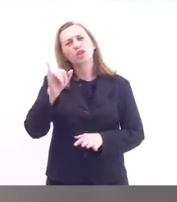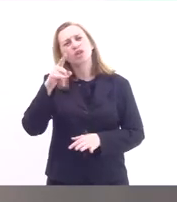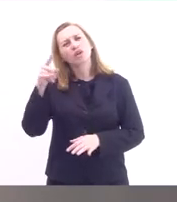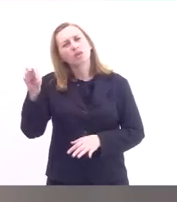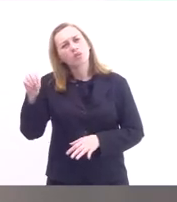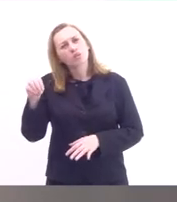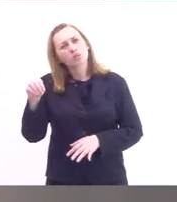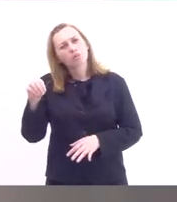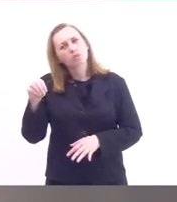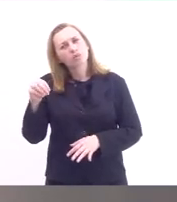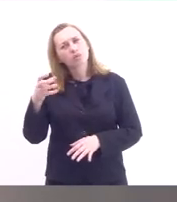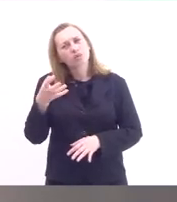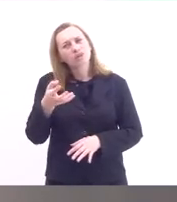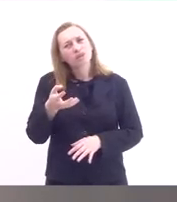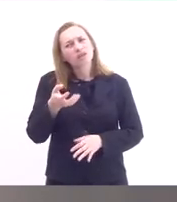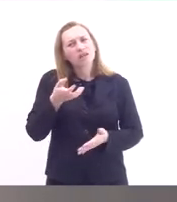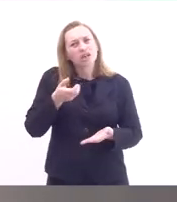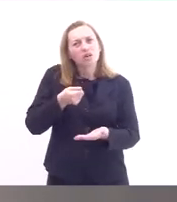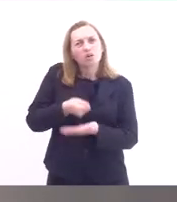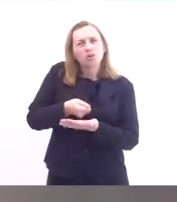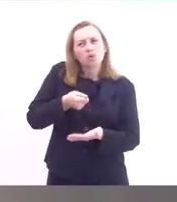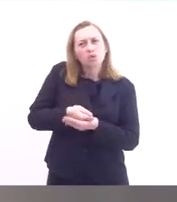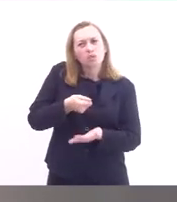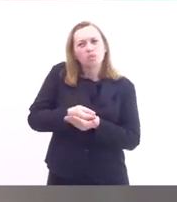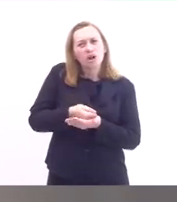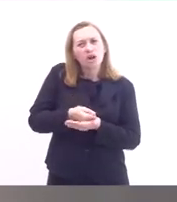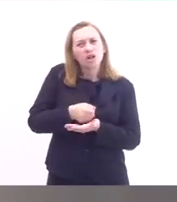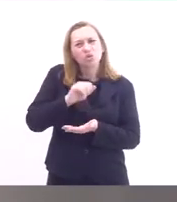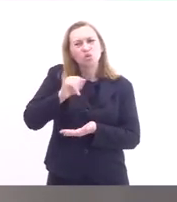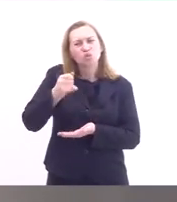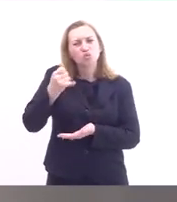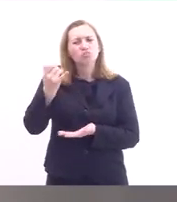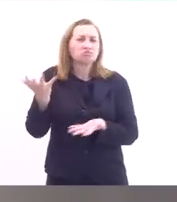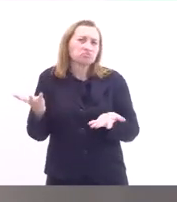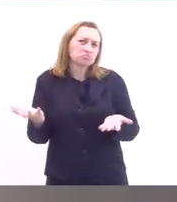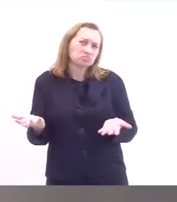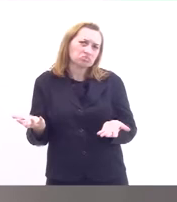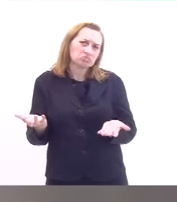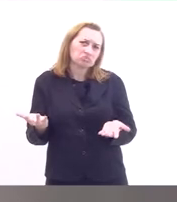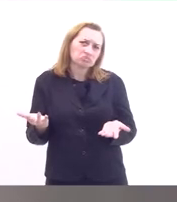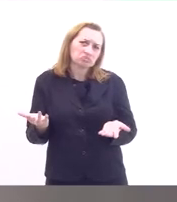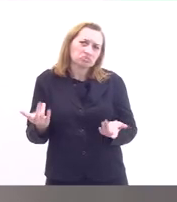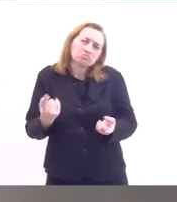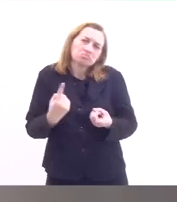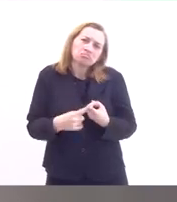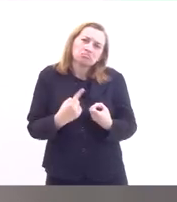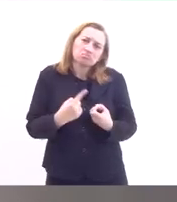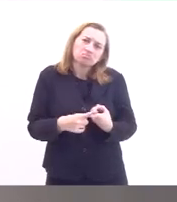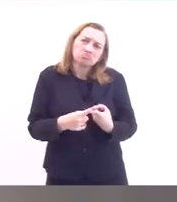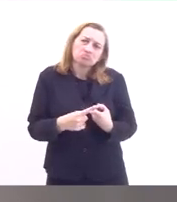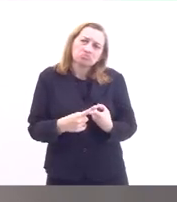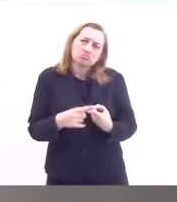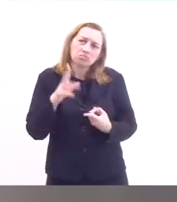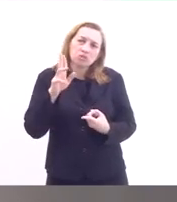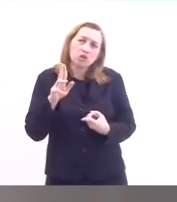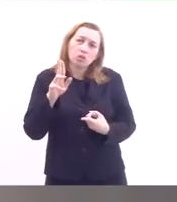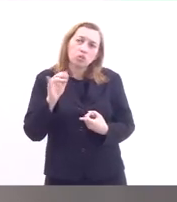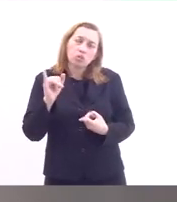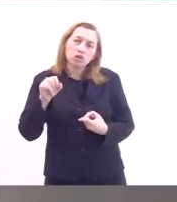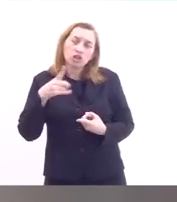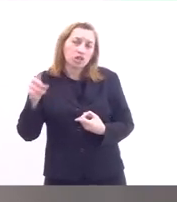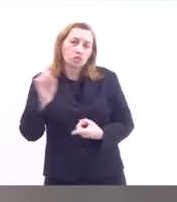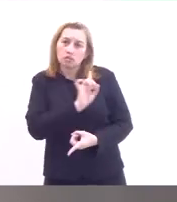querer nos cobrar juros porque a União não é